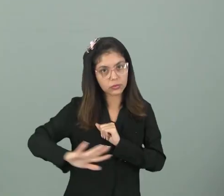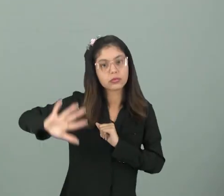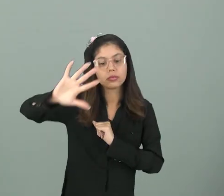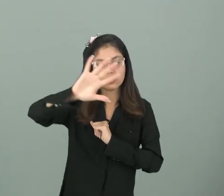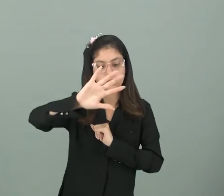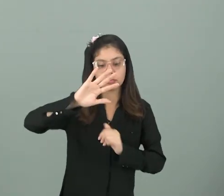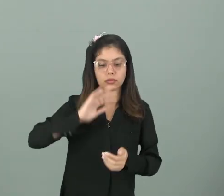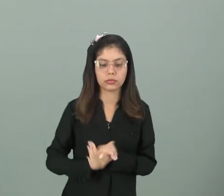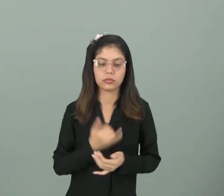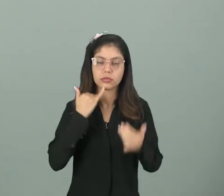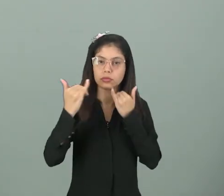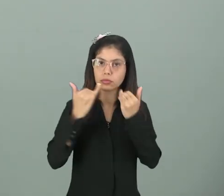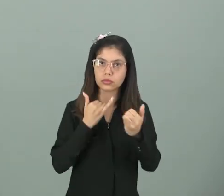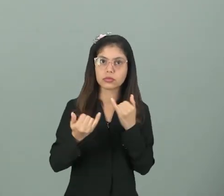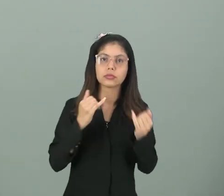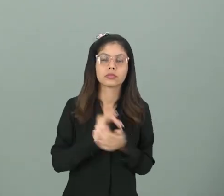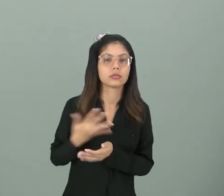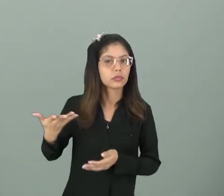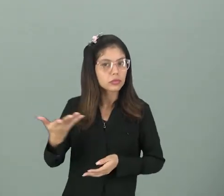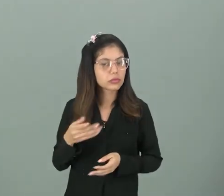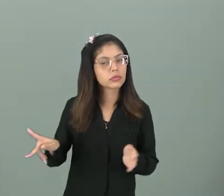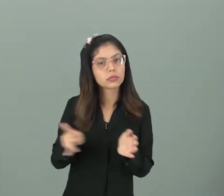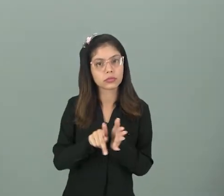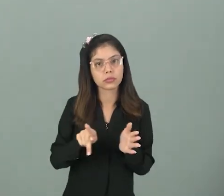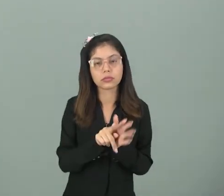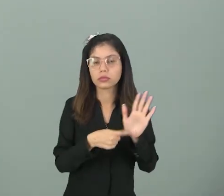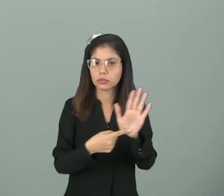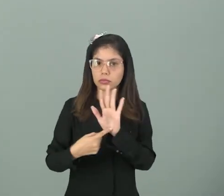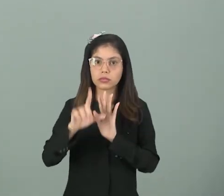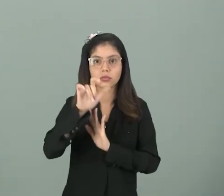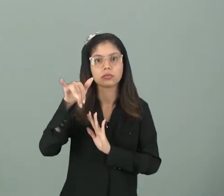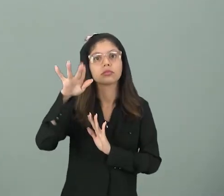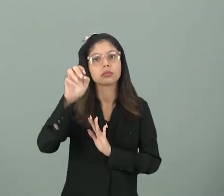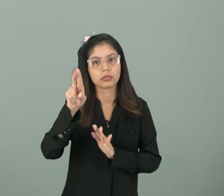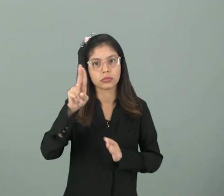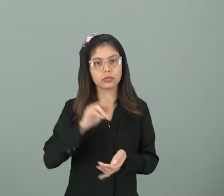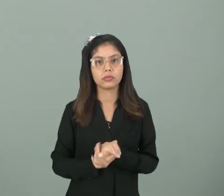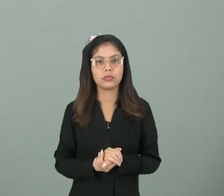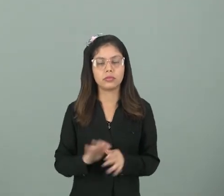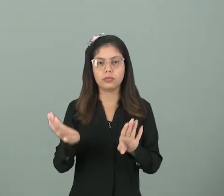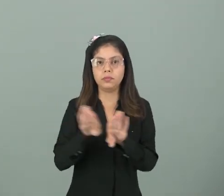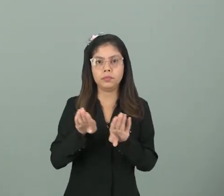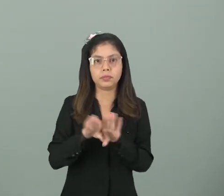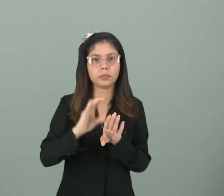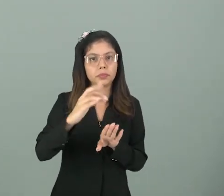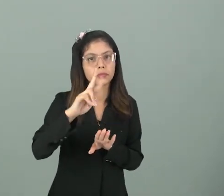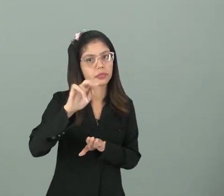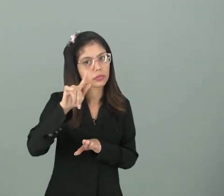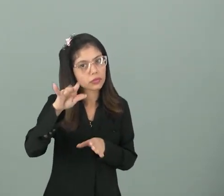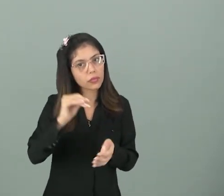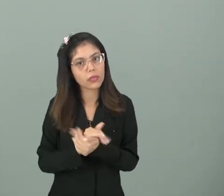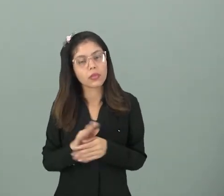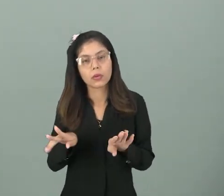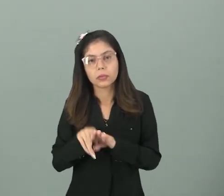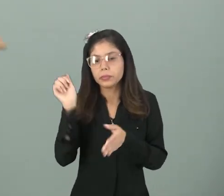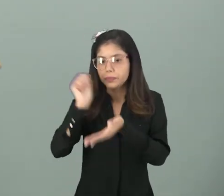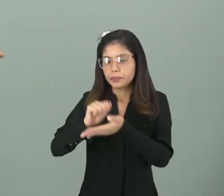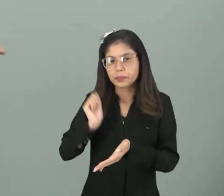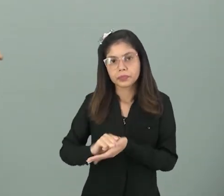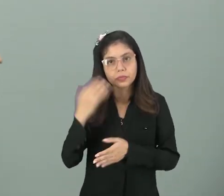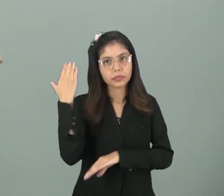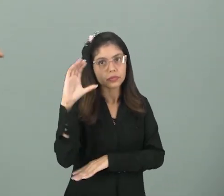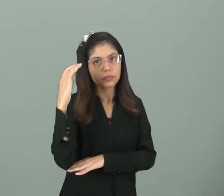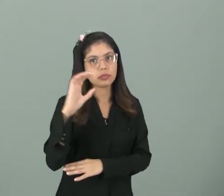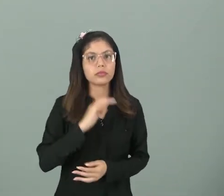as informações basicamente propostas por Linneu, que são as categorias taxonômicas e também a escrita do